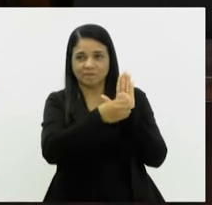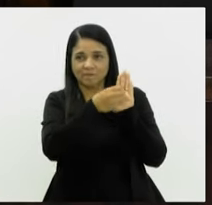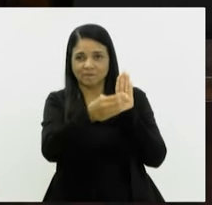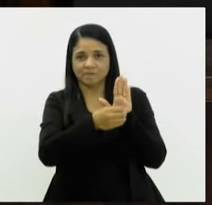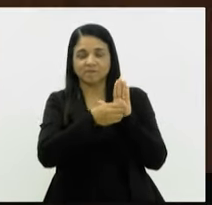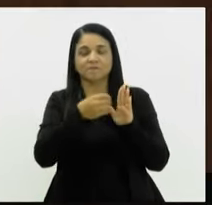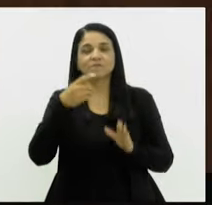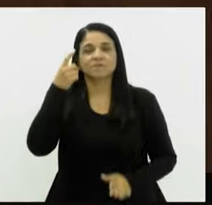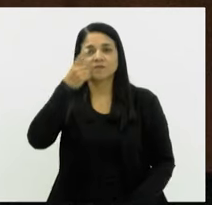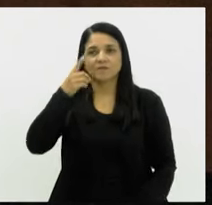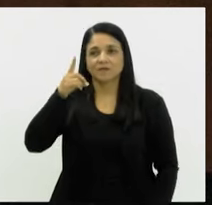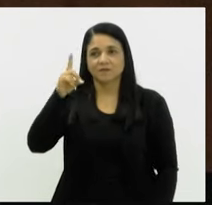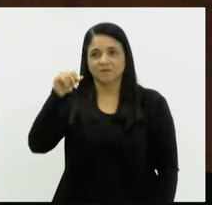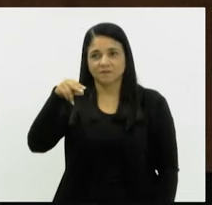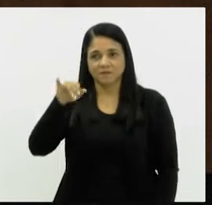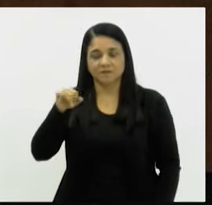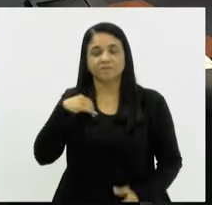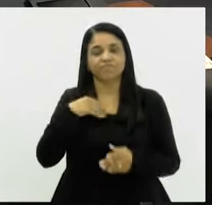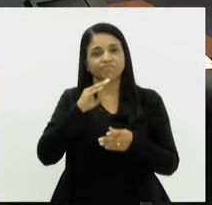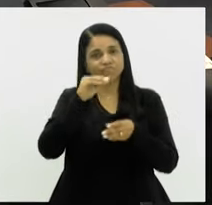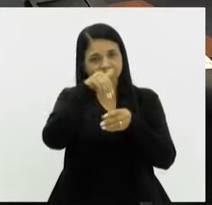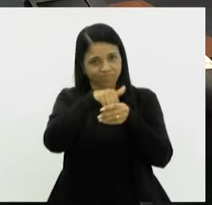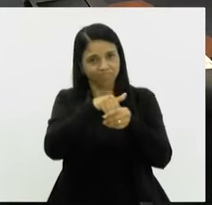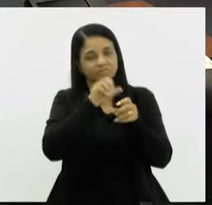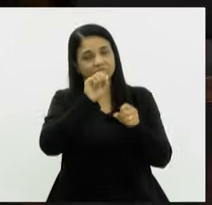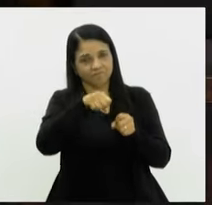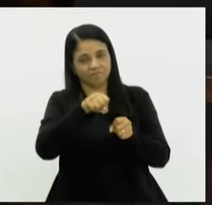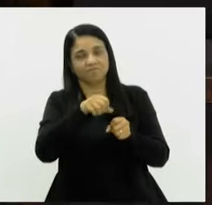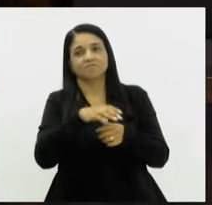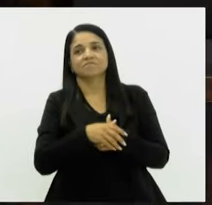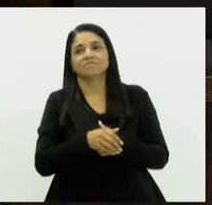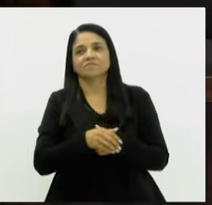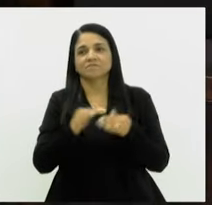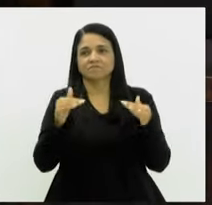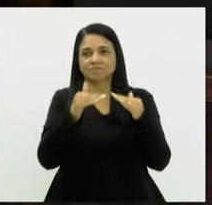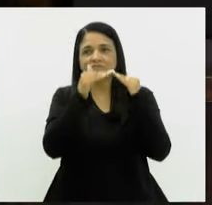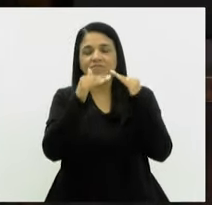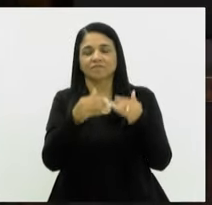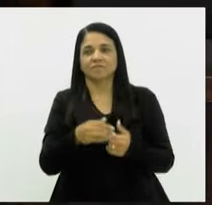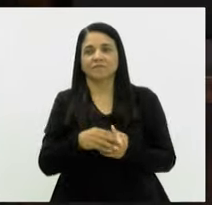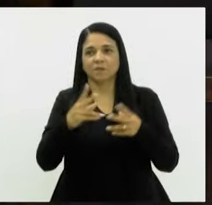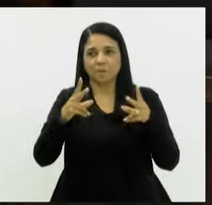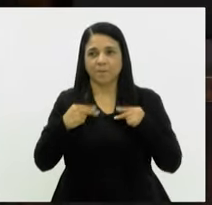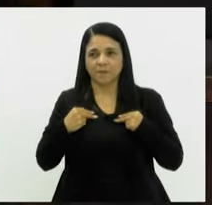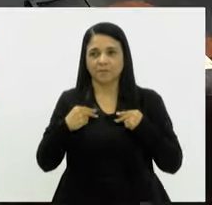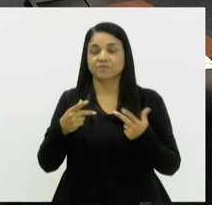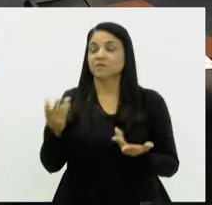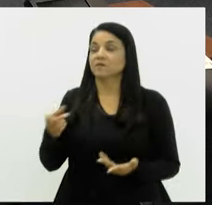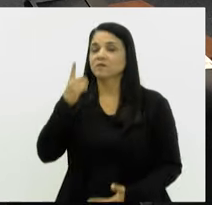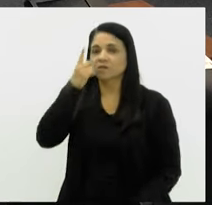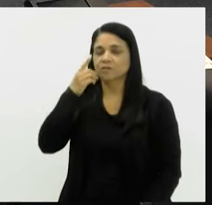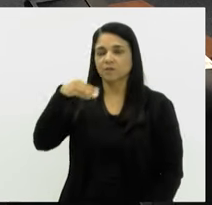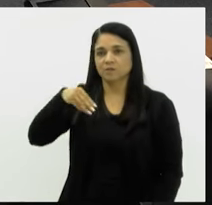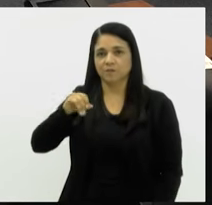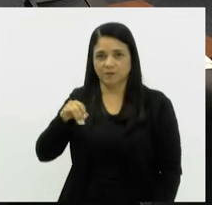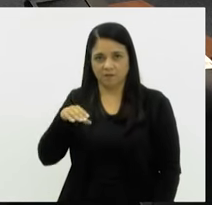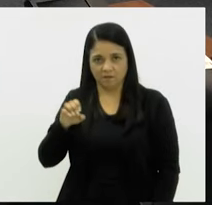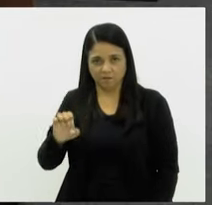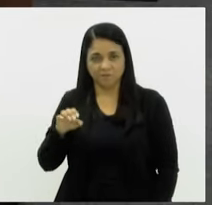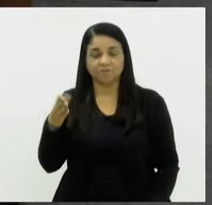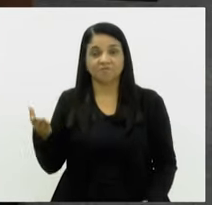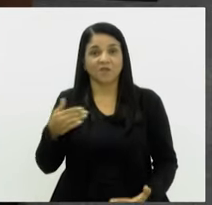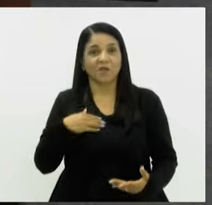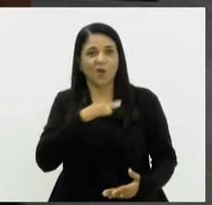Dani Monteiro. No mérito, favorável. Deputado Carlos Mink, para discussão. Depois